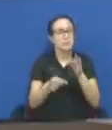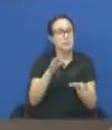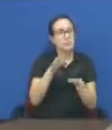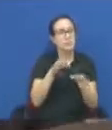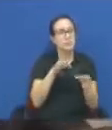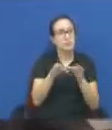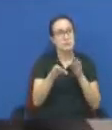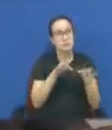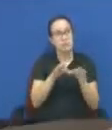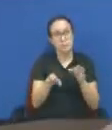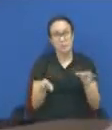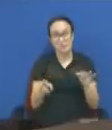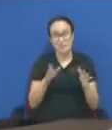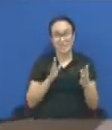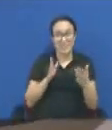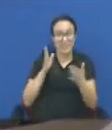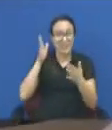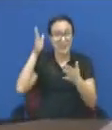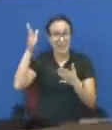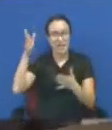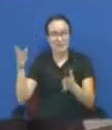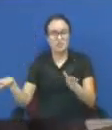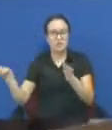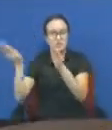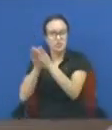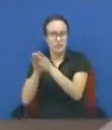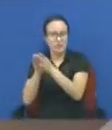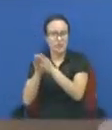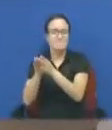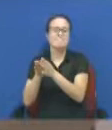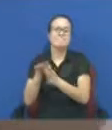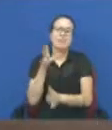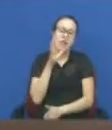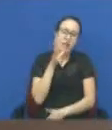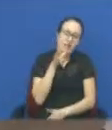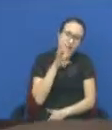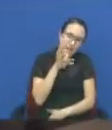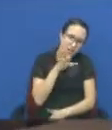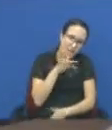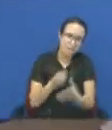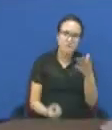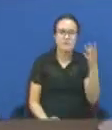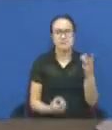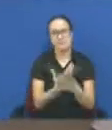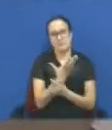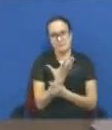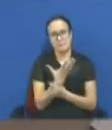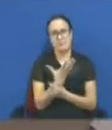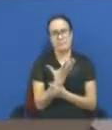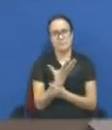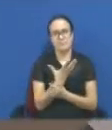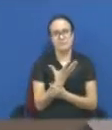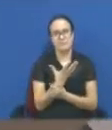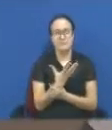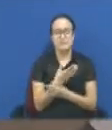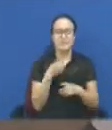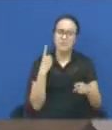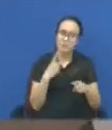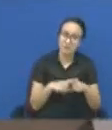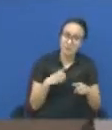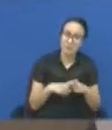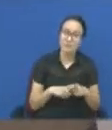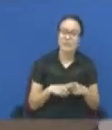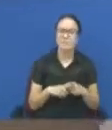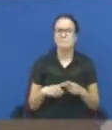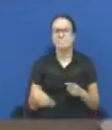lá, nós vamos ter uma demora muito grande para a instalação. Portanto, mesmo votando aqui